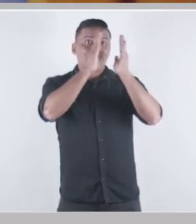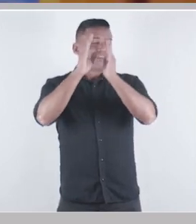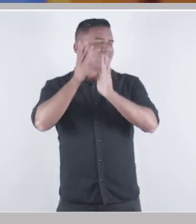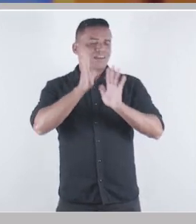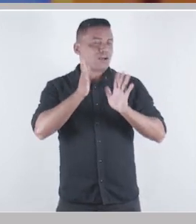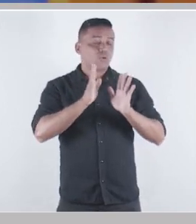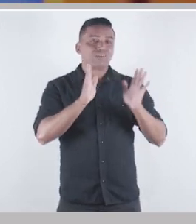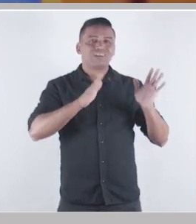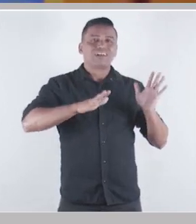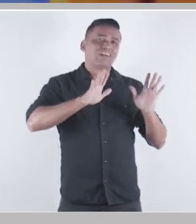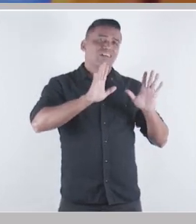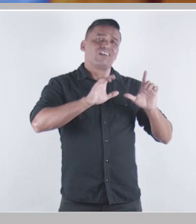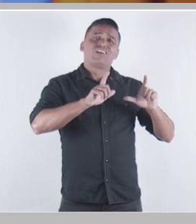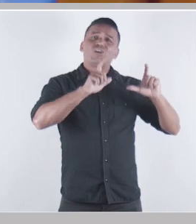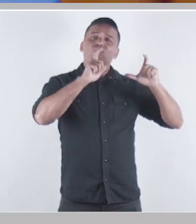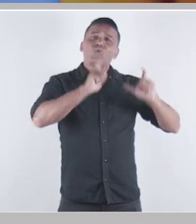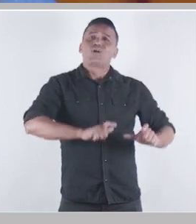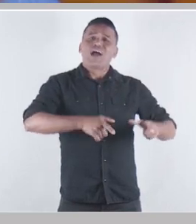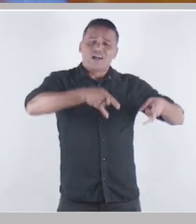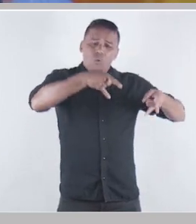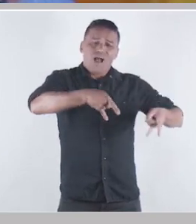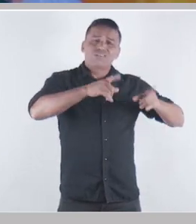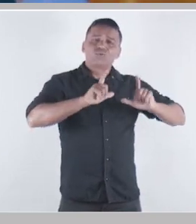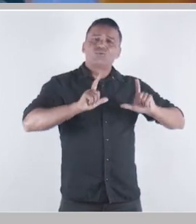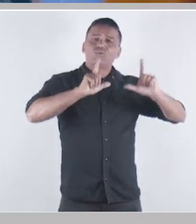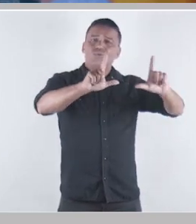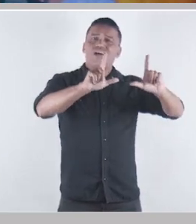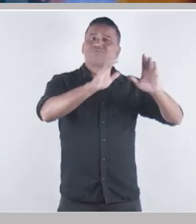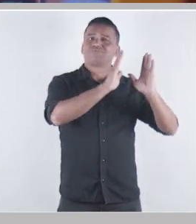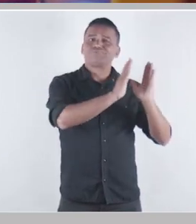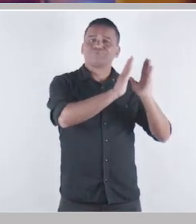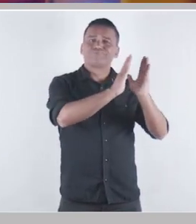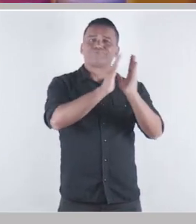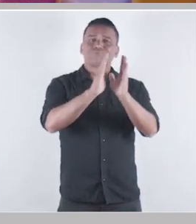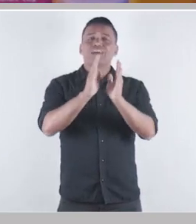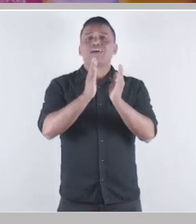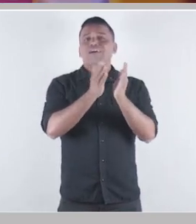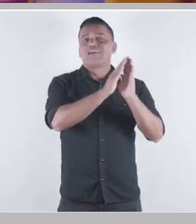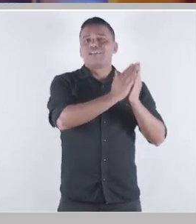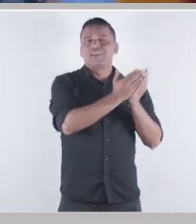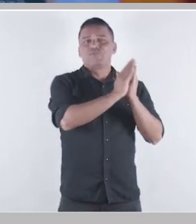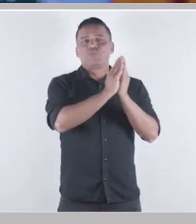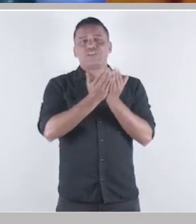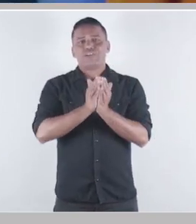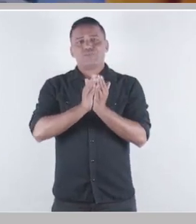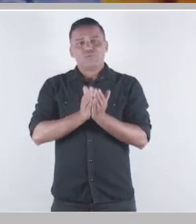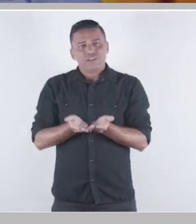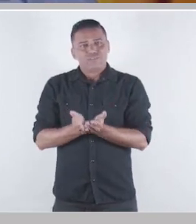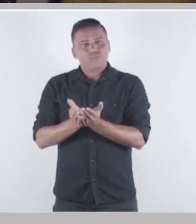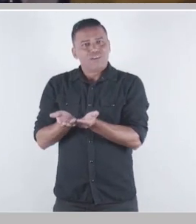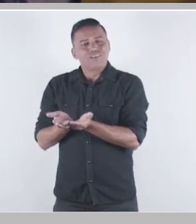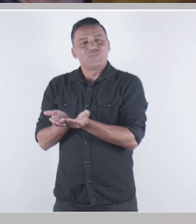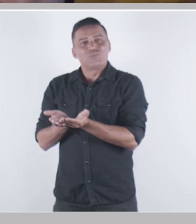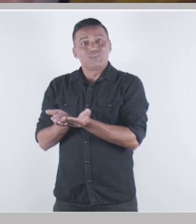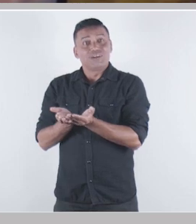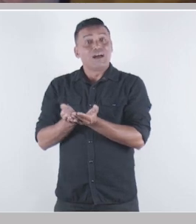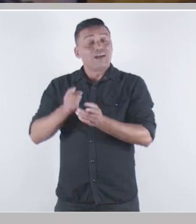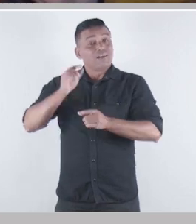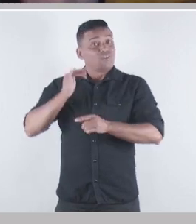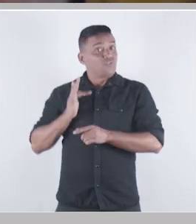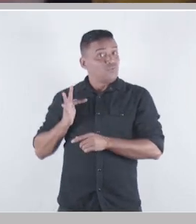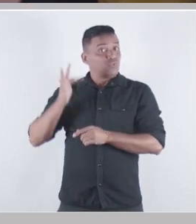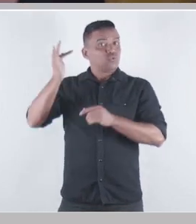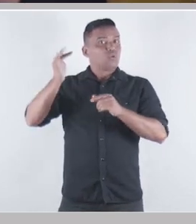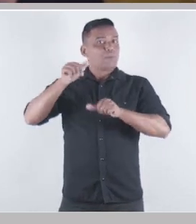um espaço, assim, no quarto para ter alguns livros, e aí esse espaço se tornar uma estante,